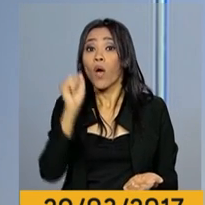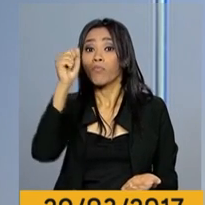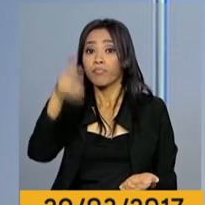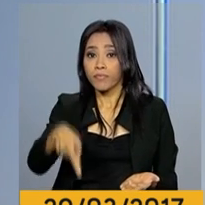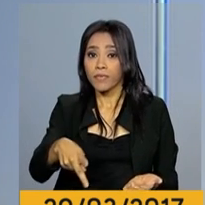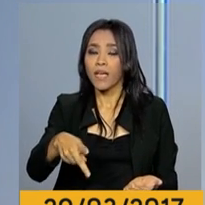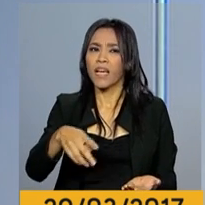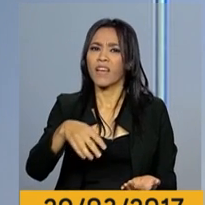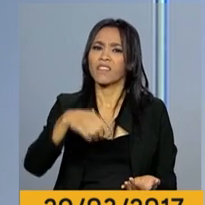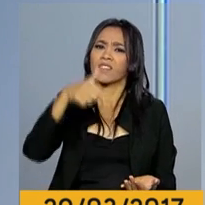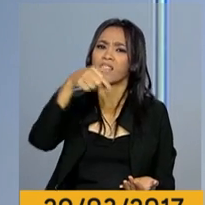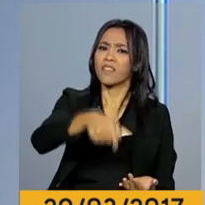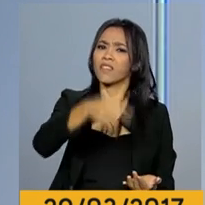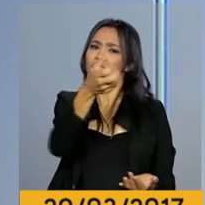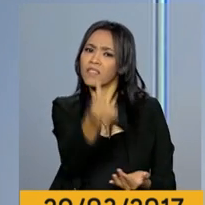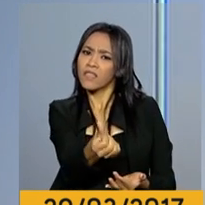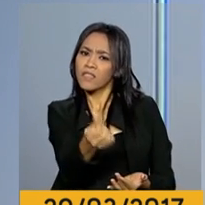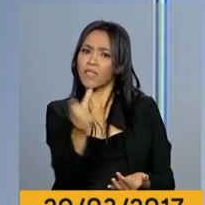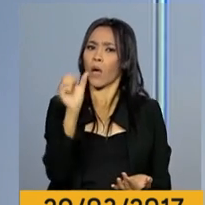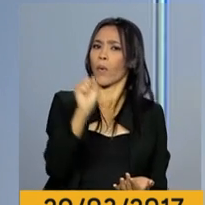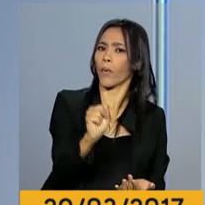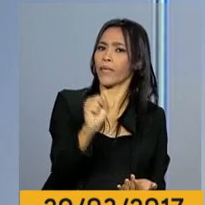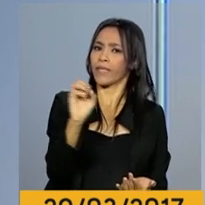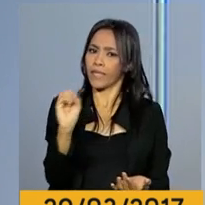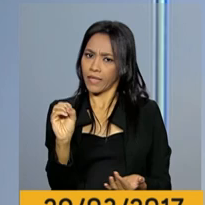de 76 e 80 por cento